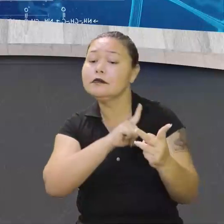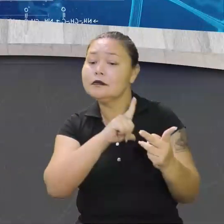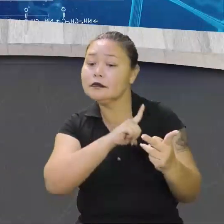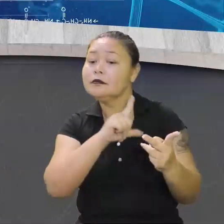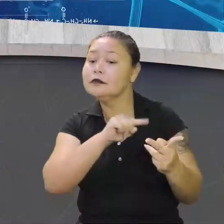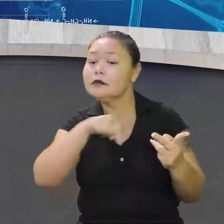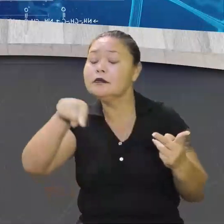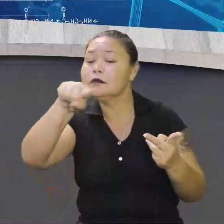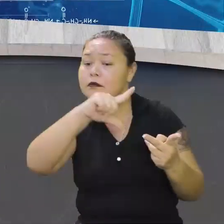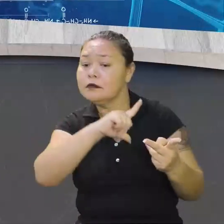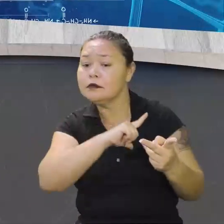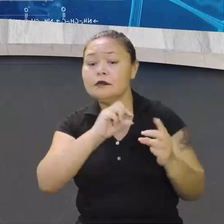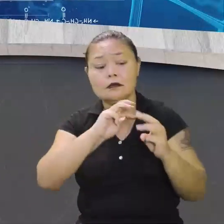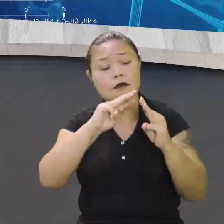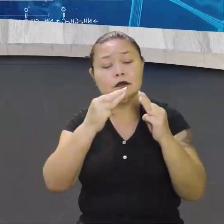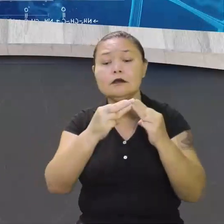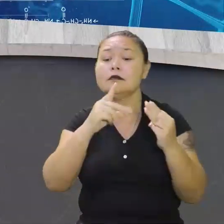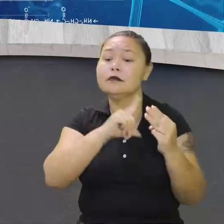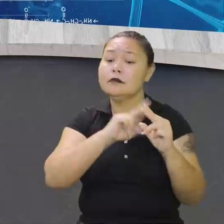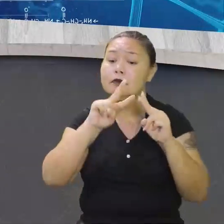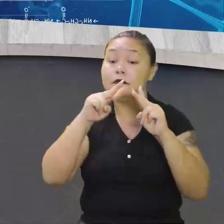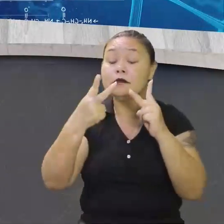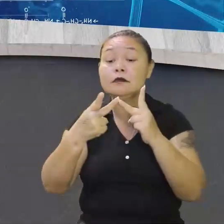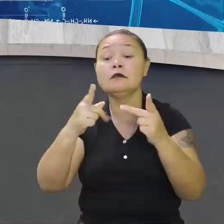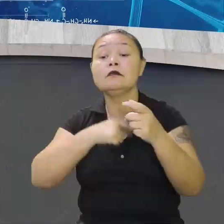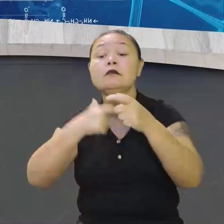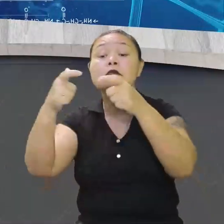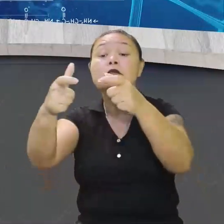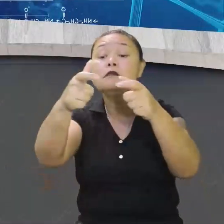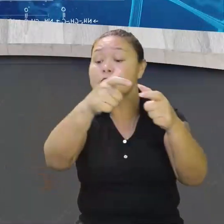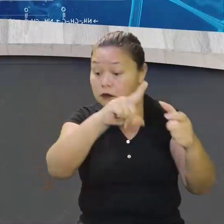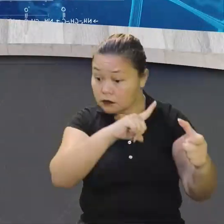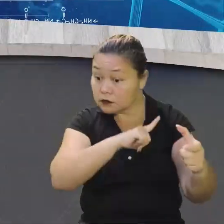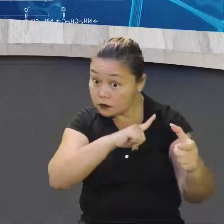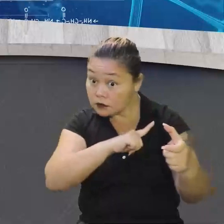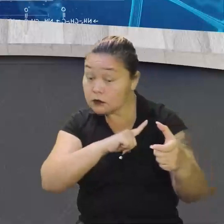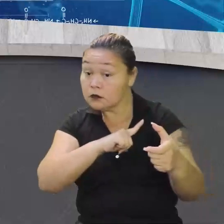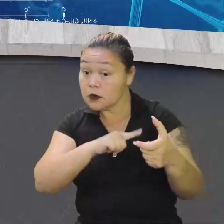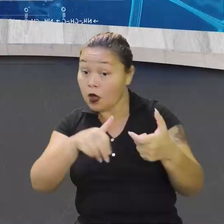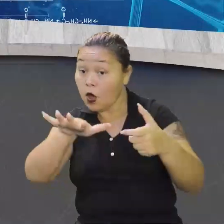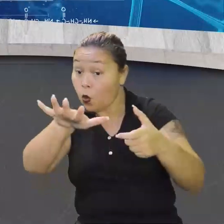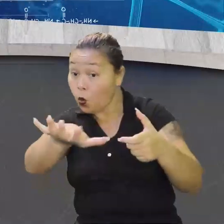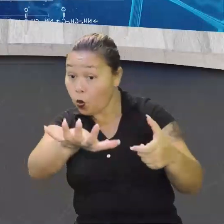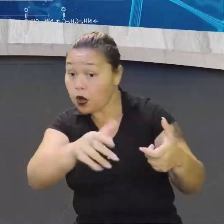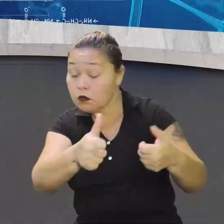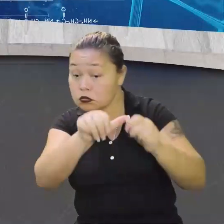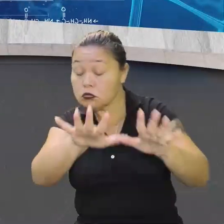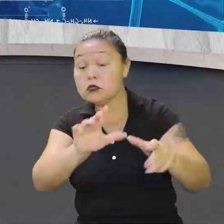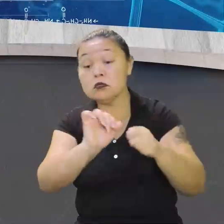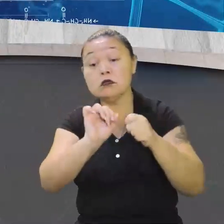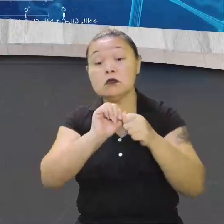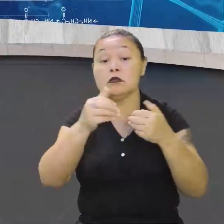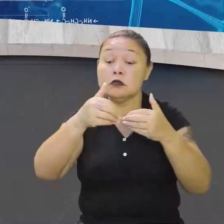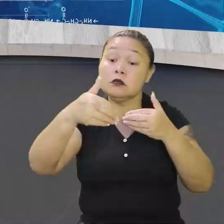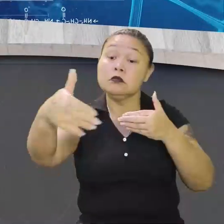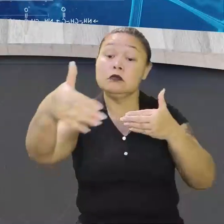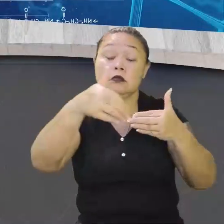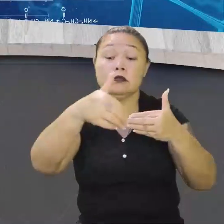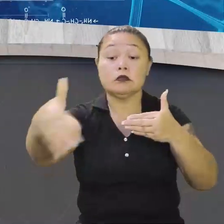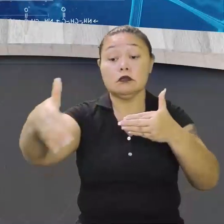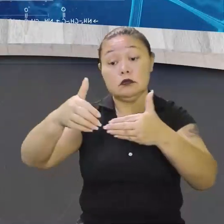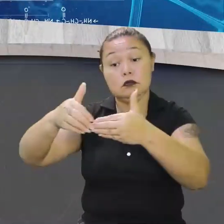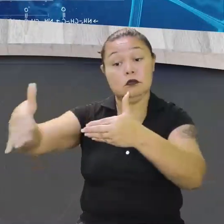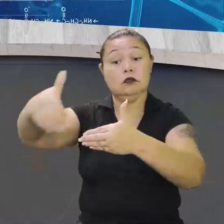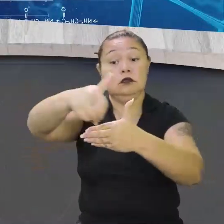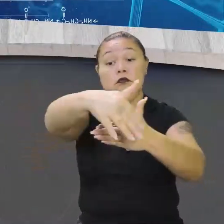massa e ocupa o lugar no espaço. Se ocupa o lugar no espaço, então eu estou me referindo à extensão. E essa